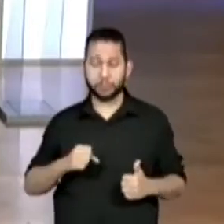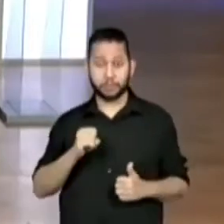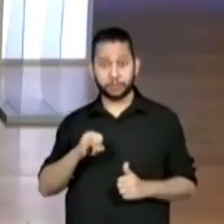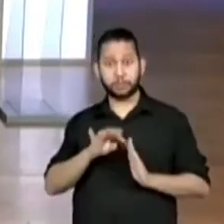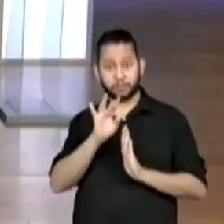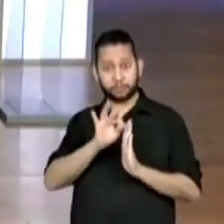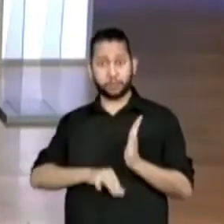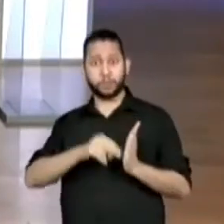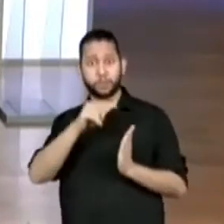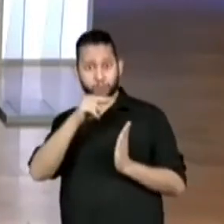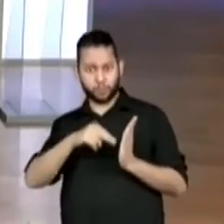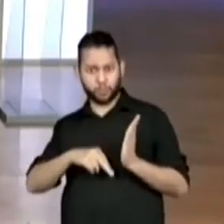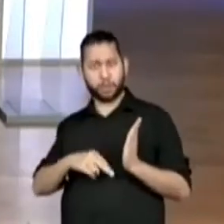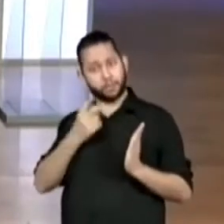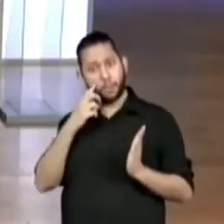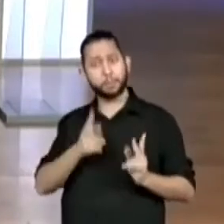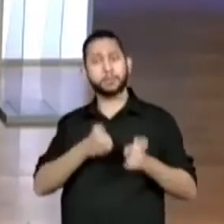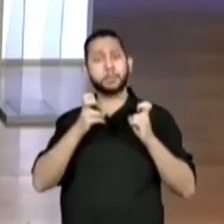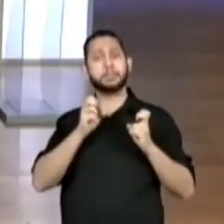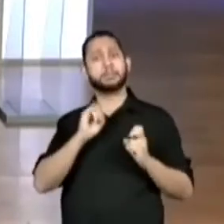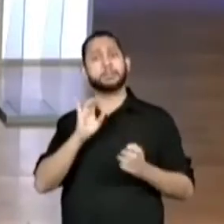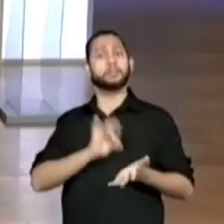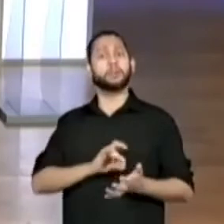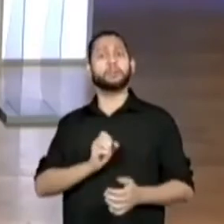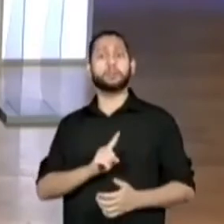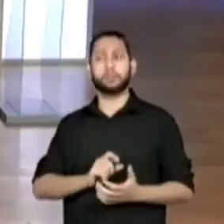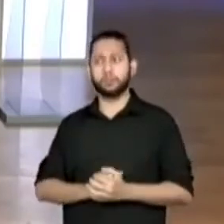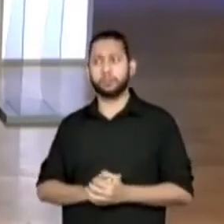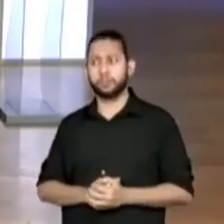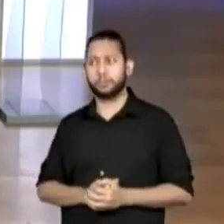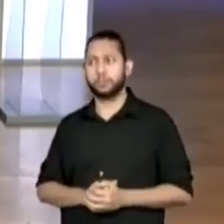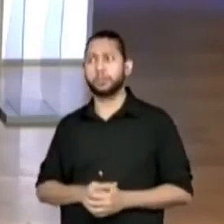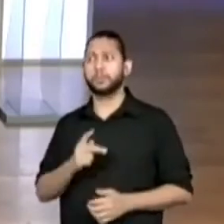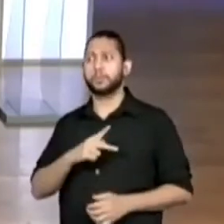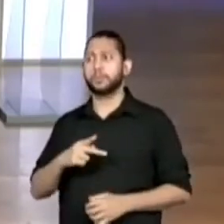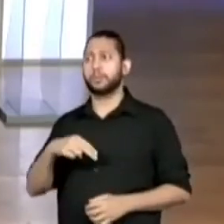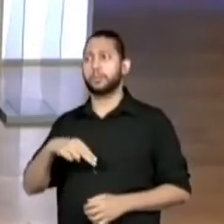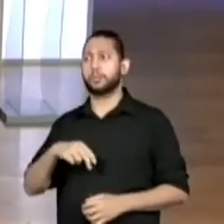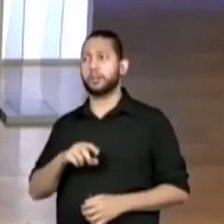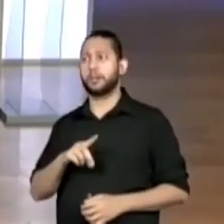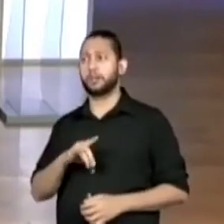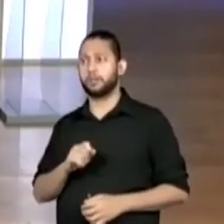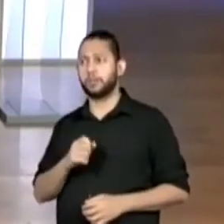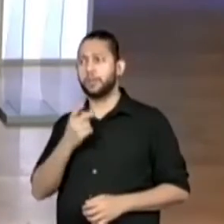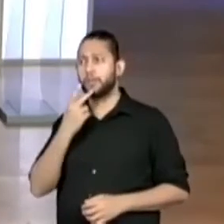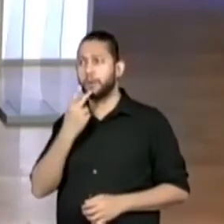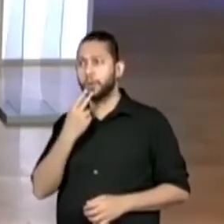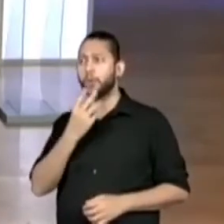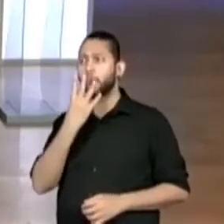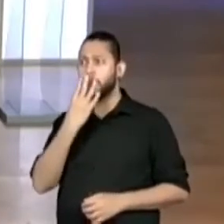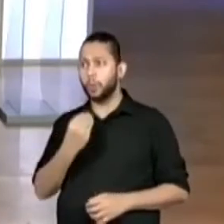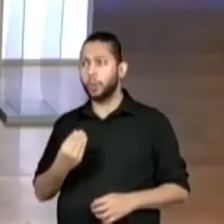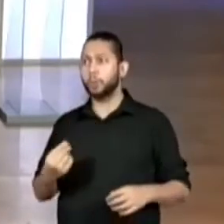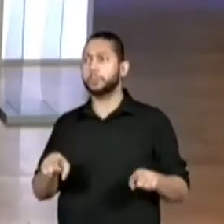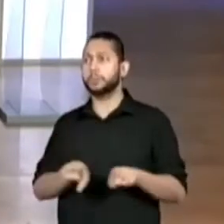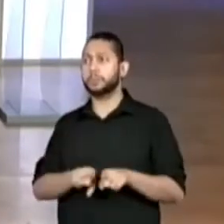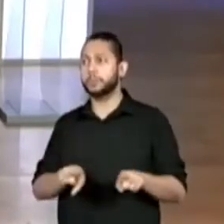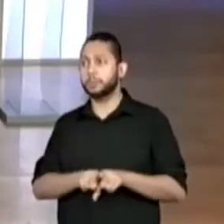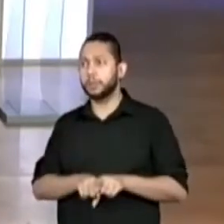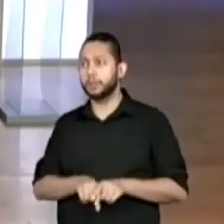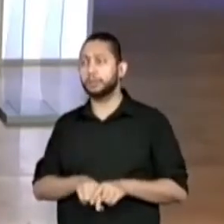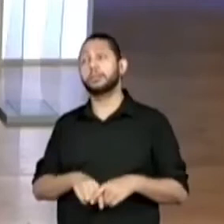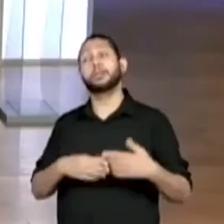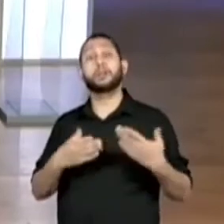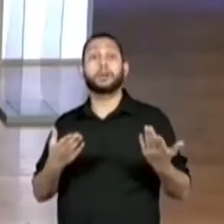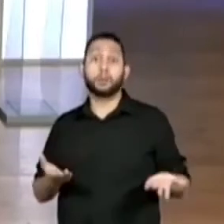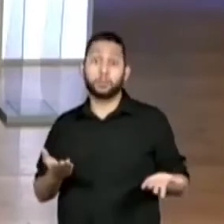nós vamos ver se realmente vai se confirmar, né? E aí a professora Nádia falou o lobo também. O lobo também, então